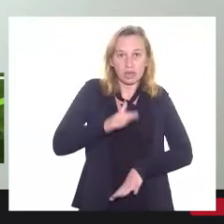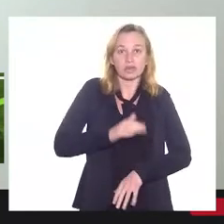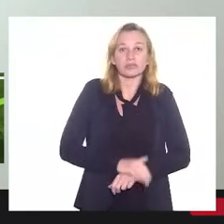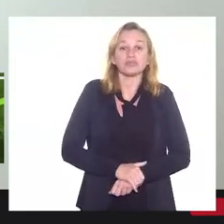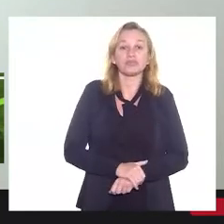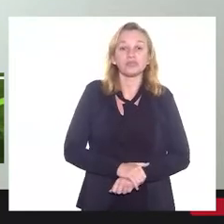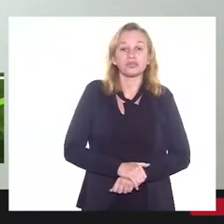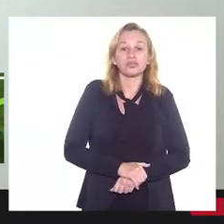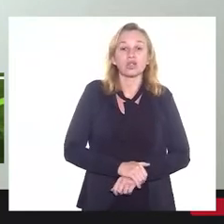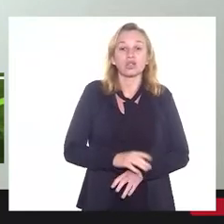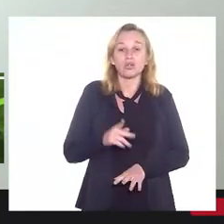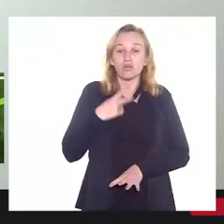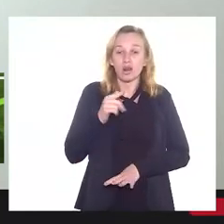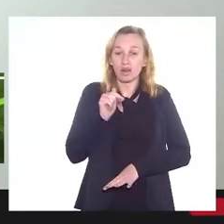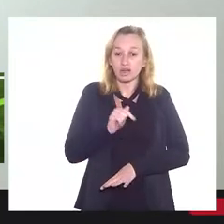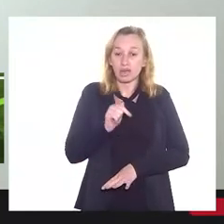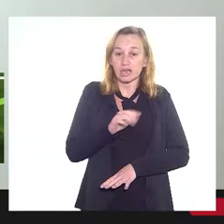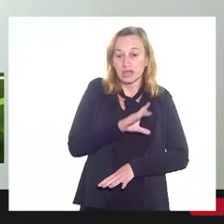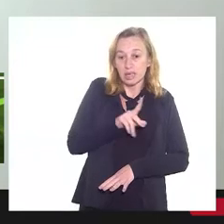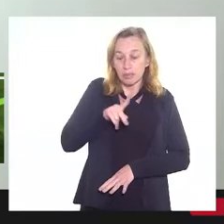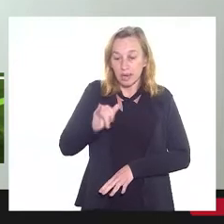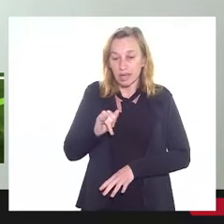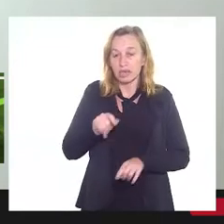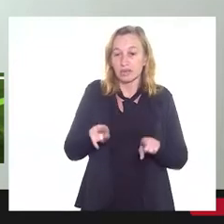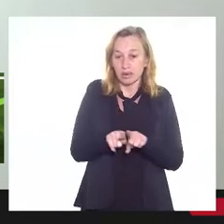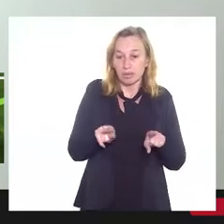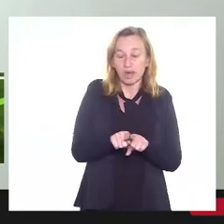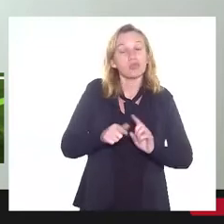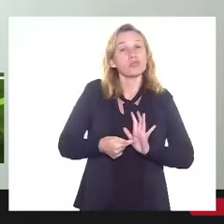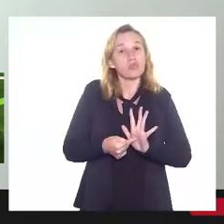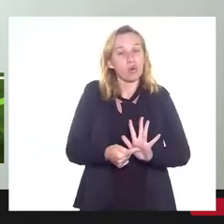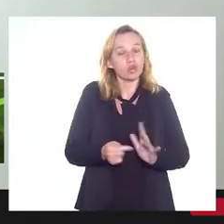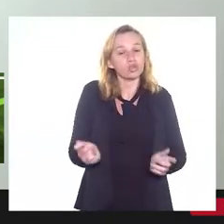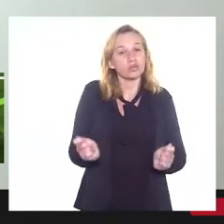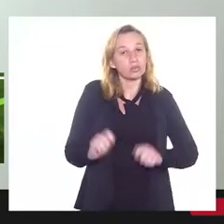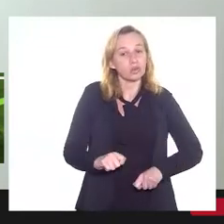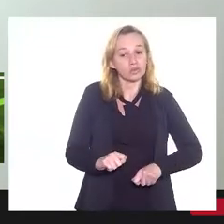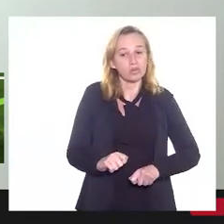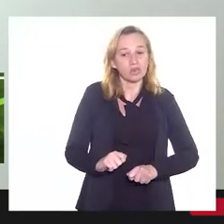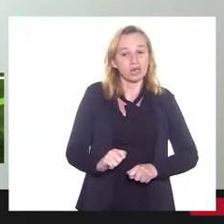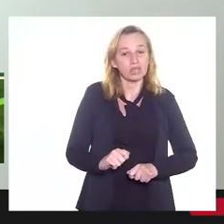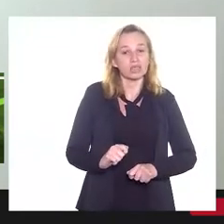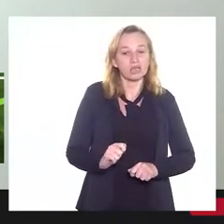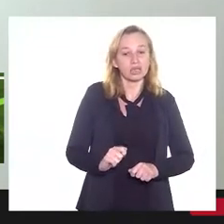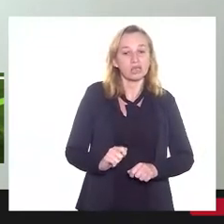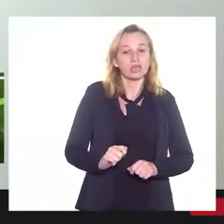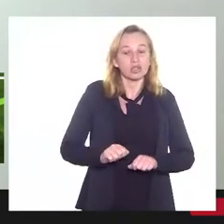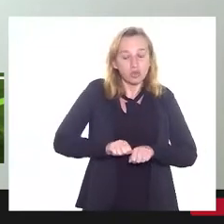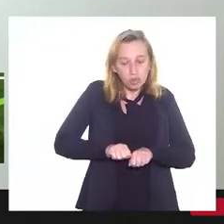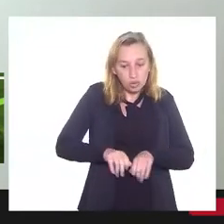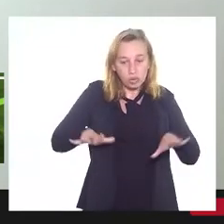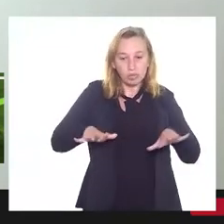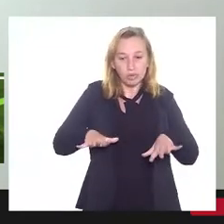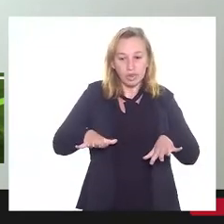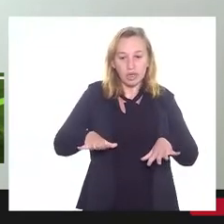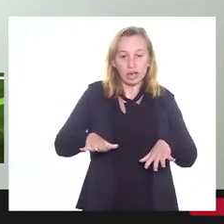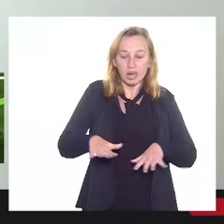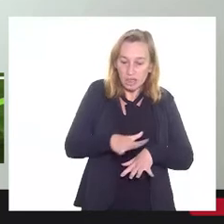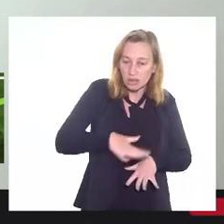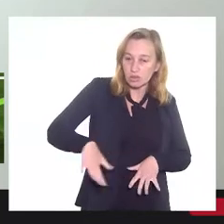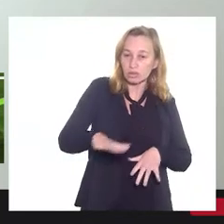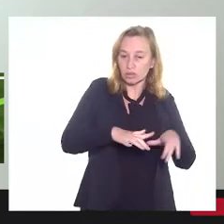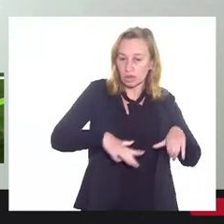é ponto aqui para que essa CPI também a e essa possibilidade do governo de ampliar esse espaço